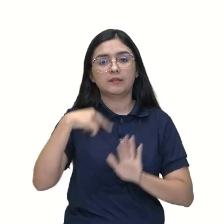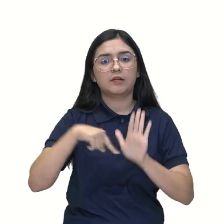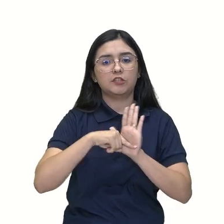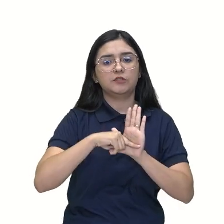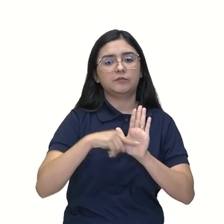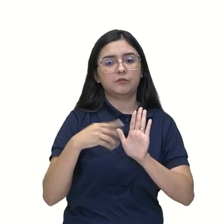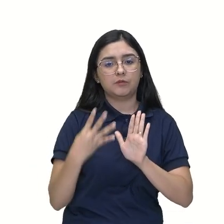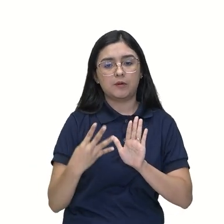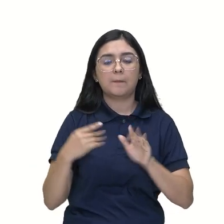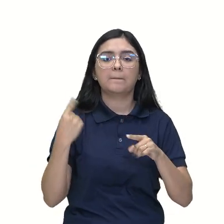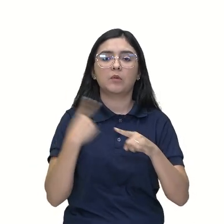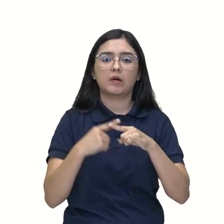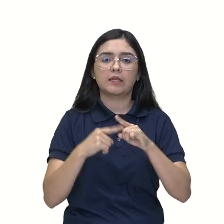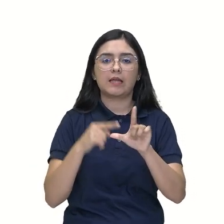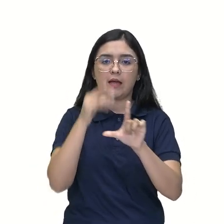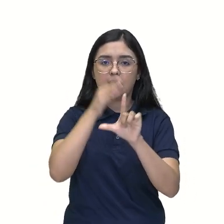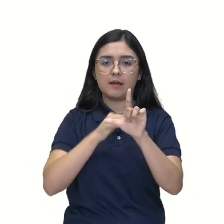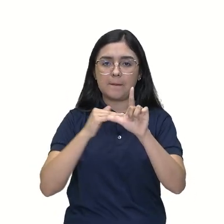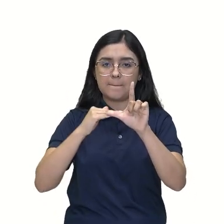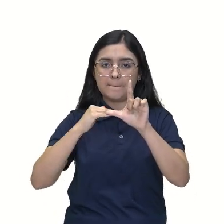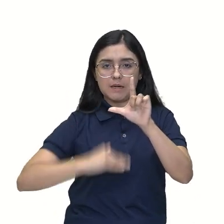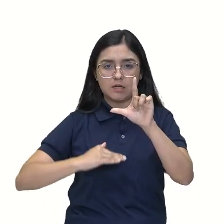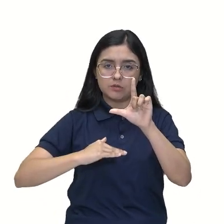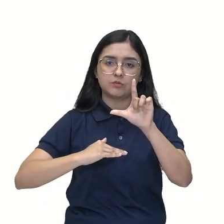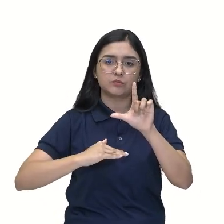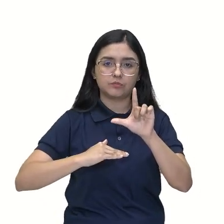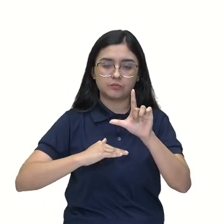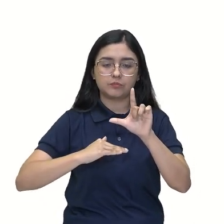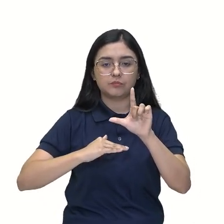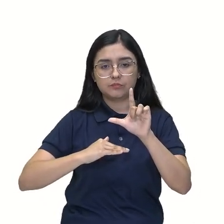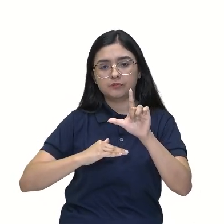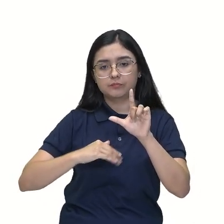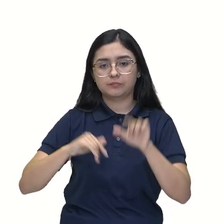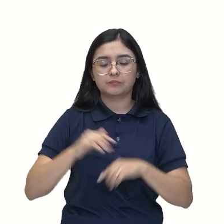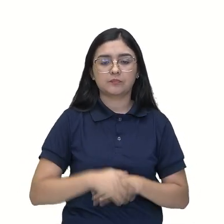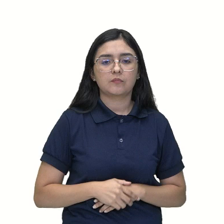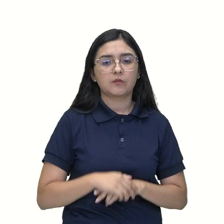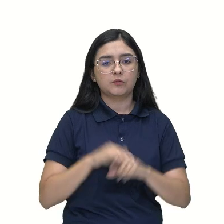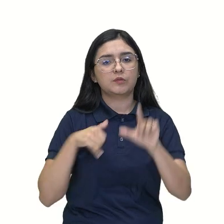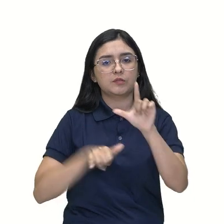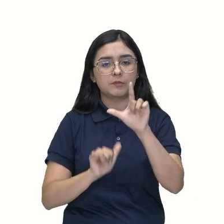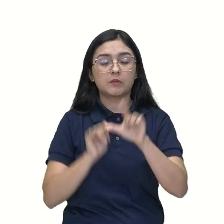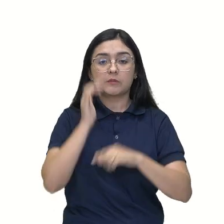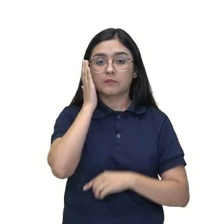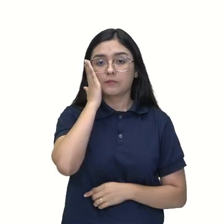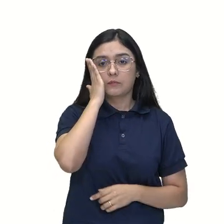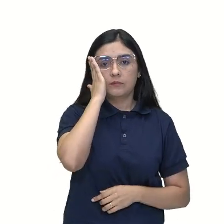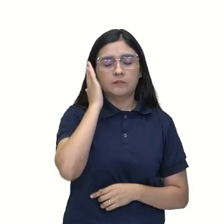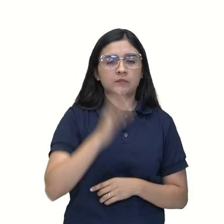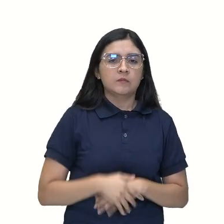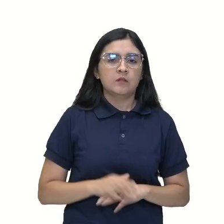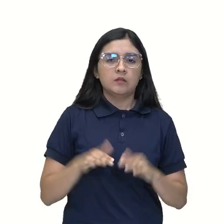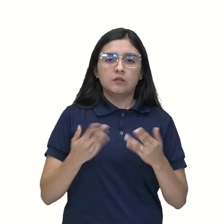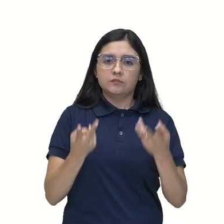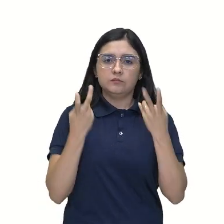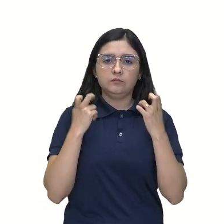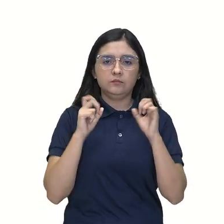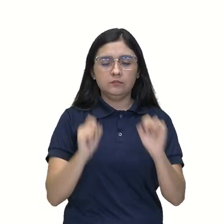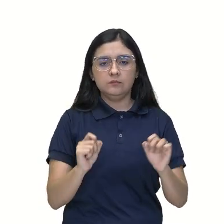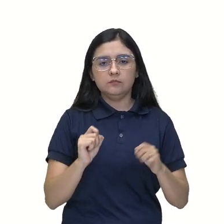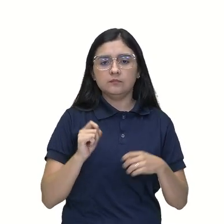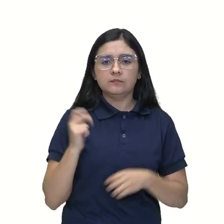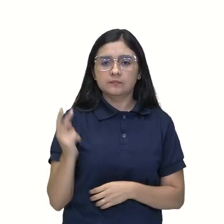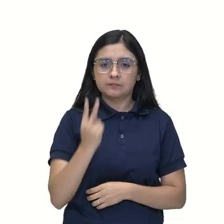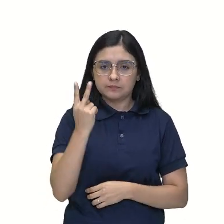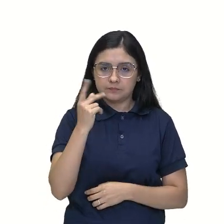está na parte de baixo do meu eixo y, tá? Então, vejam, o valor